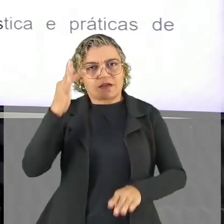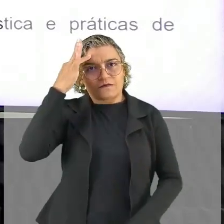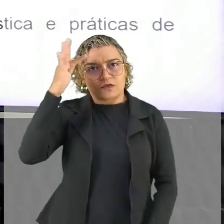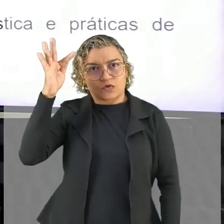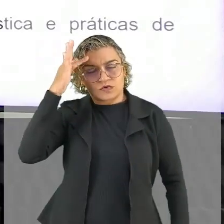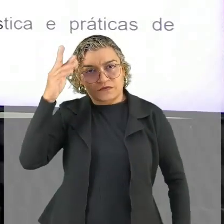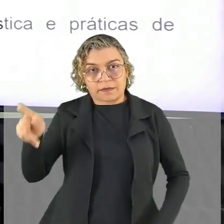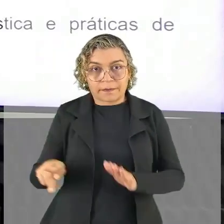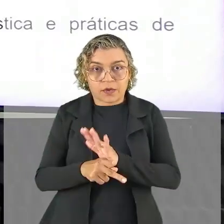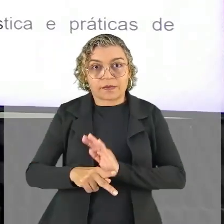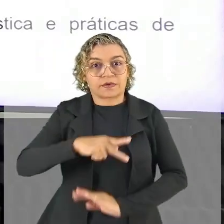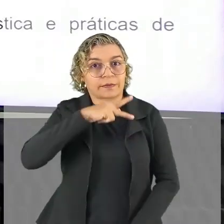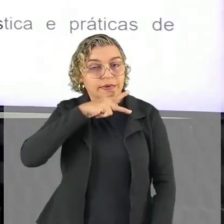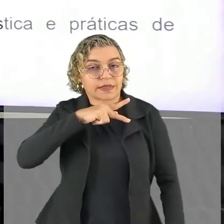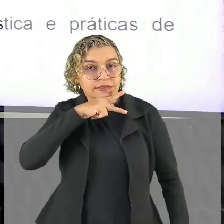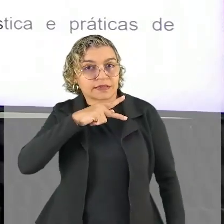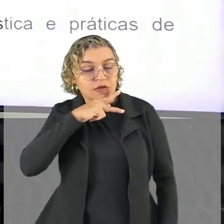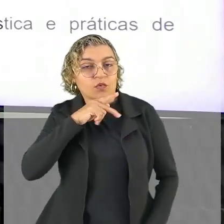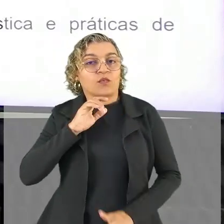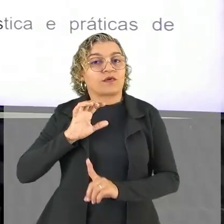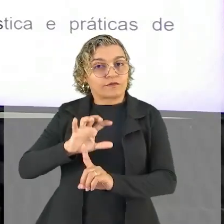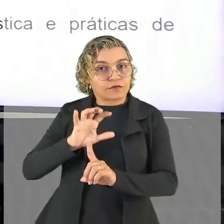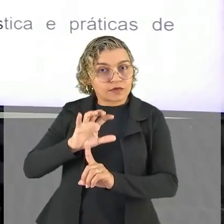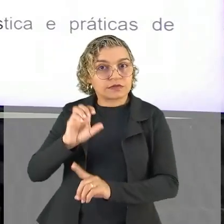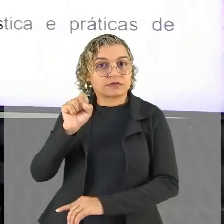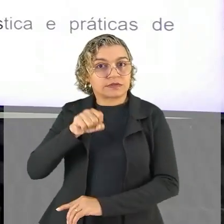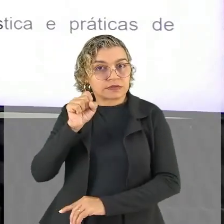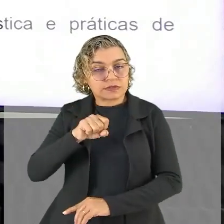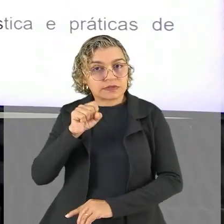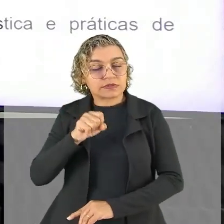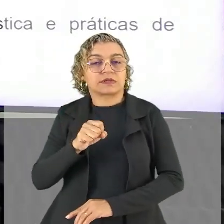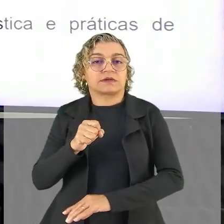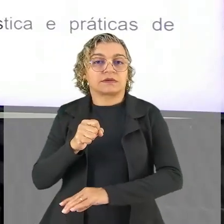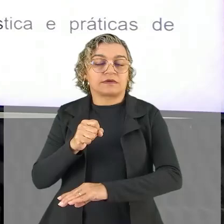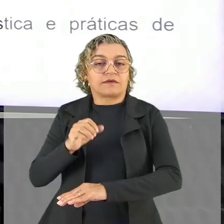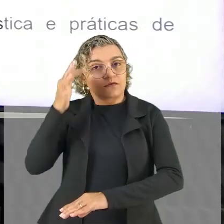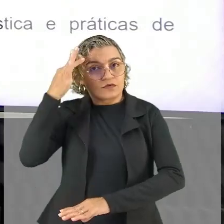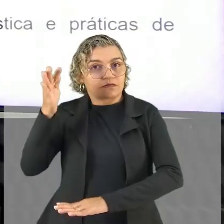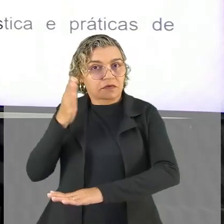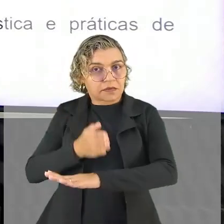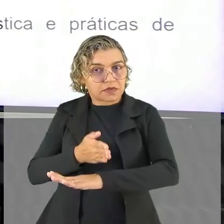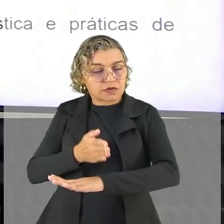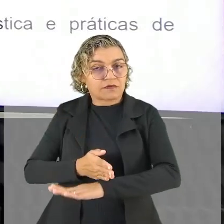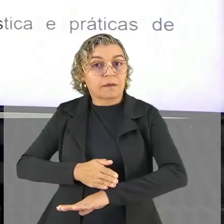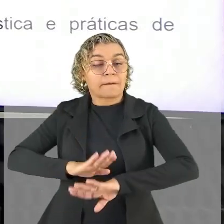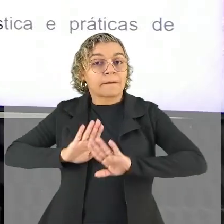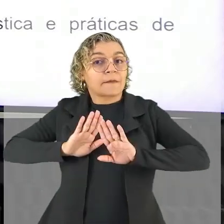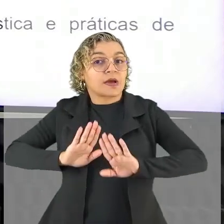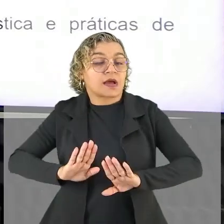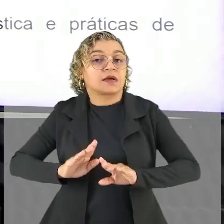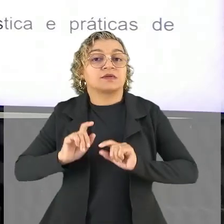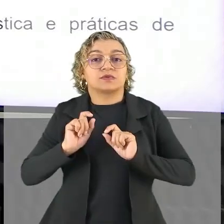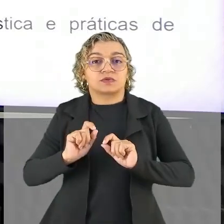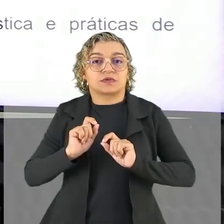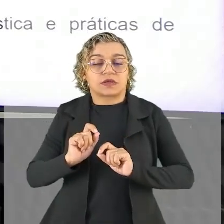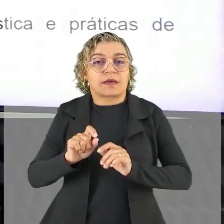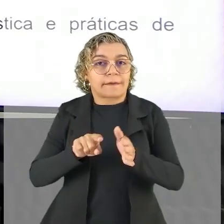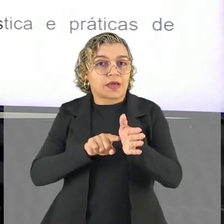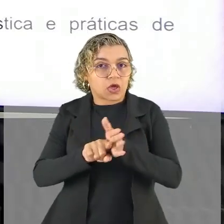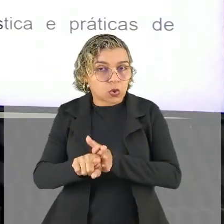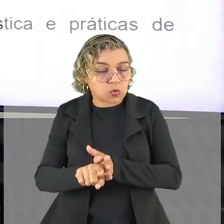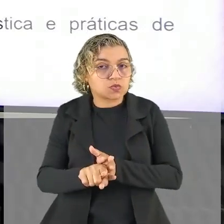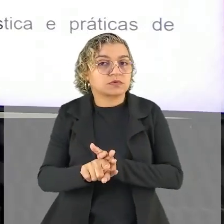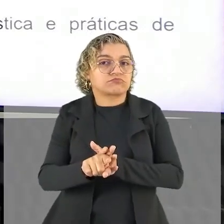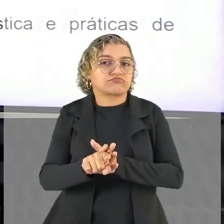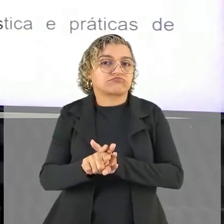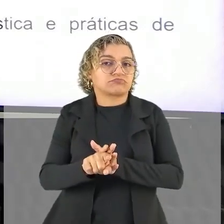platônica ela vai influenciar bastante, sim, a filosofia medieval, mas não é isso que pede a questão. Está fazendo um